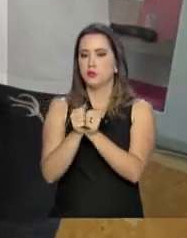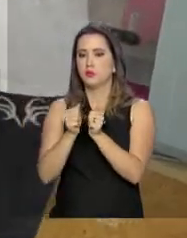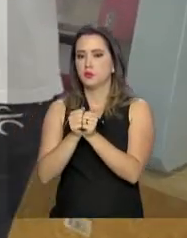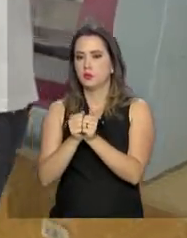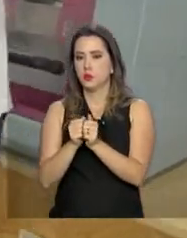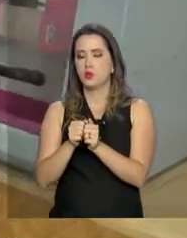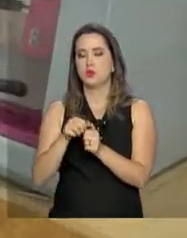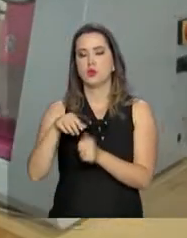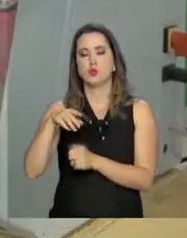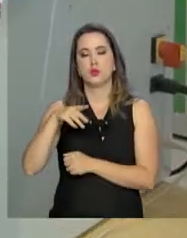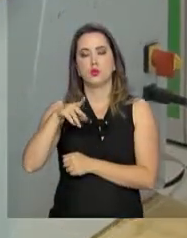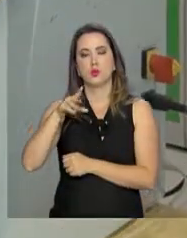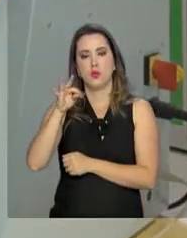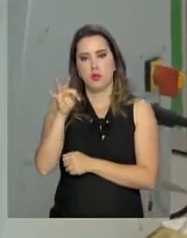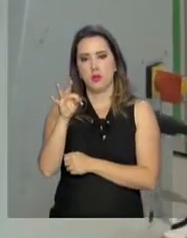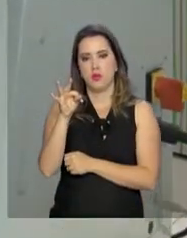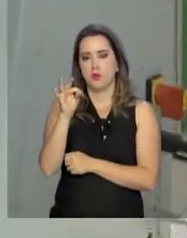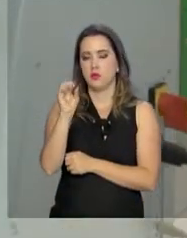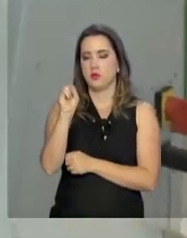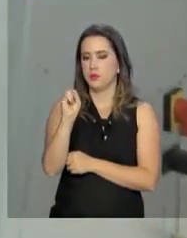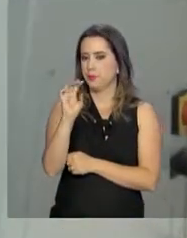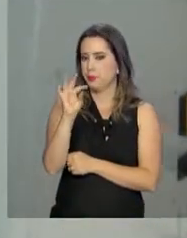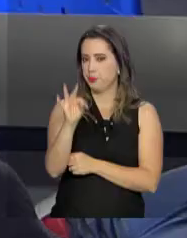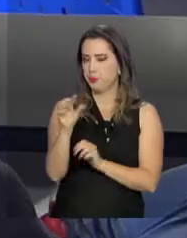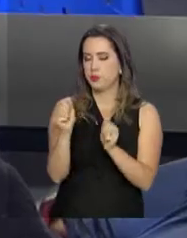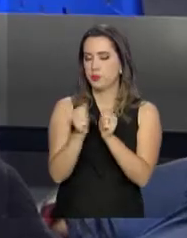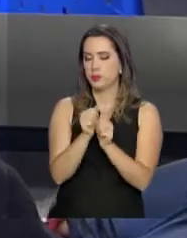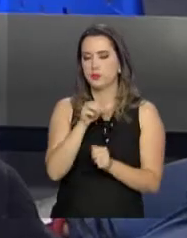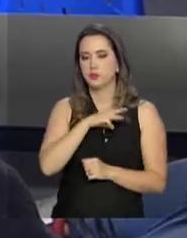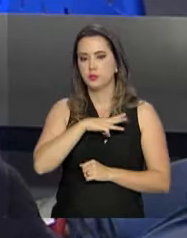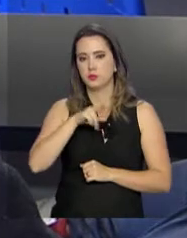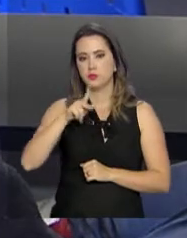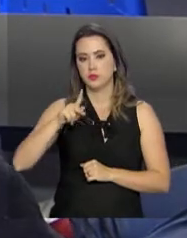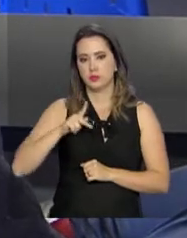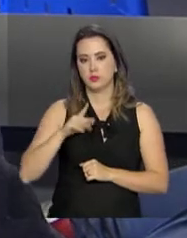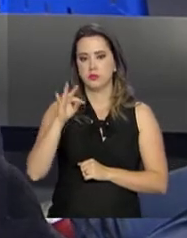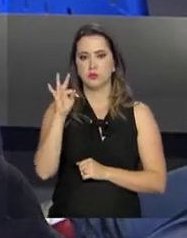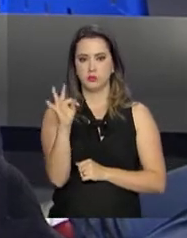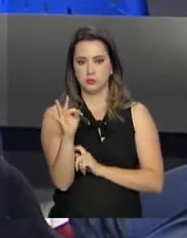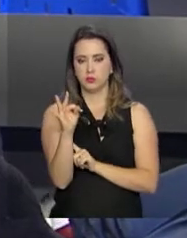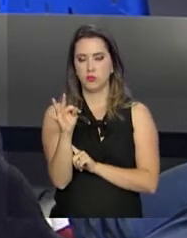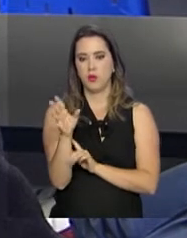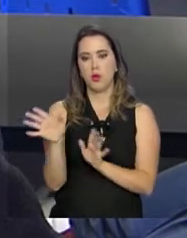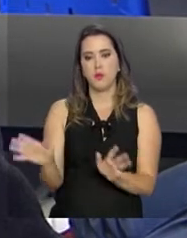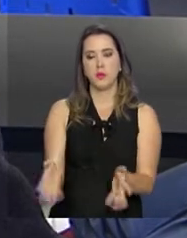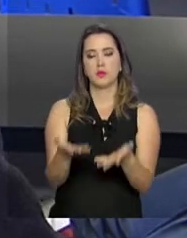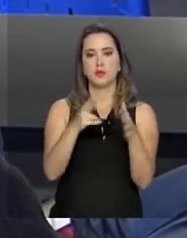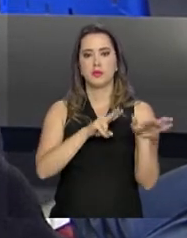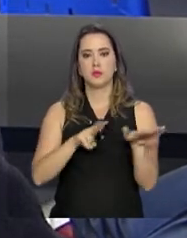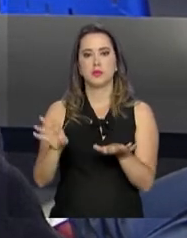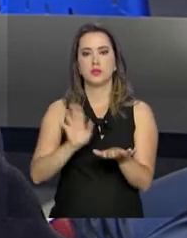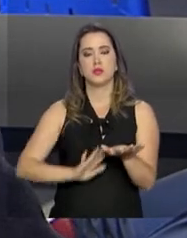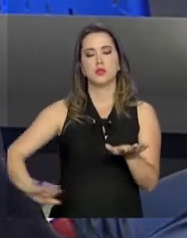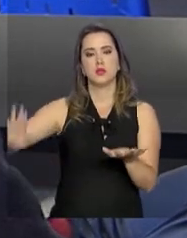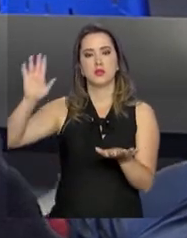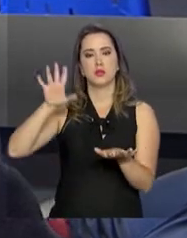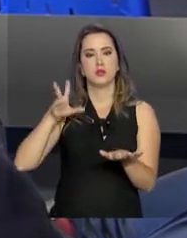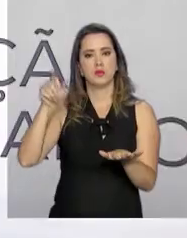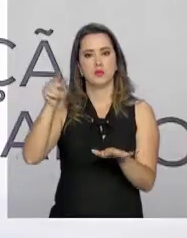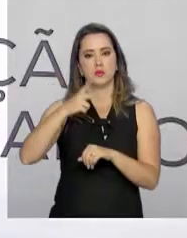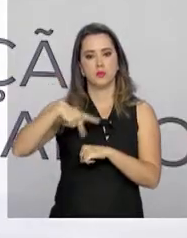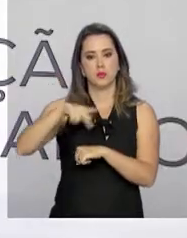do trabalho eo ministério público do trabalho promove a semana nacional da aprendizagem em todo o